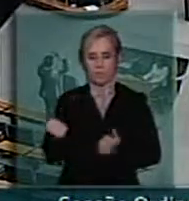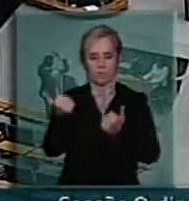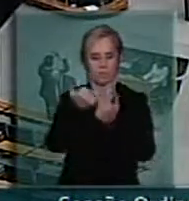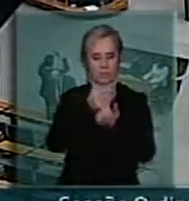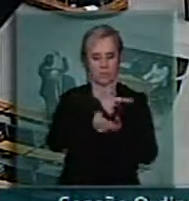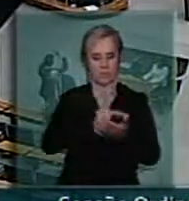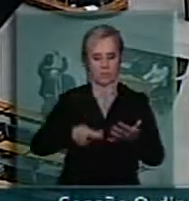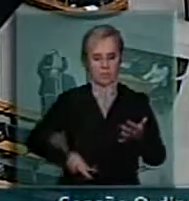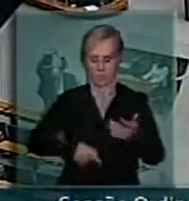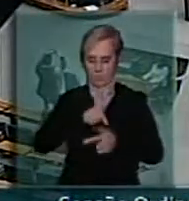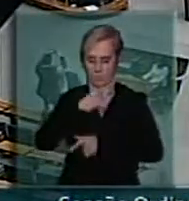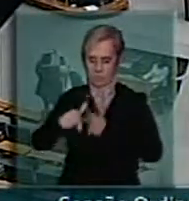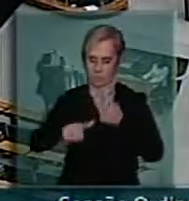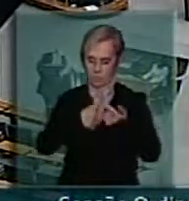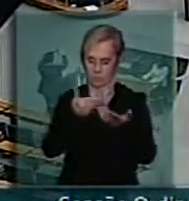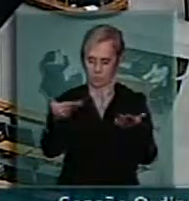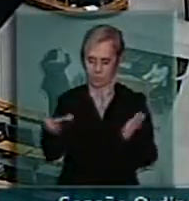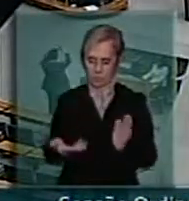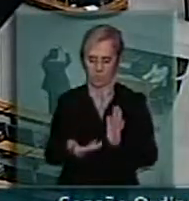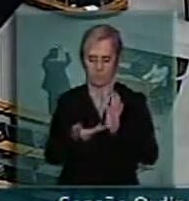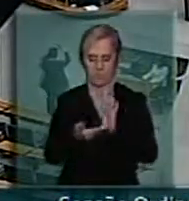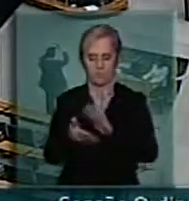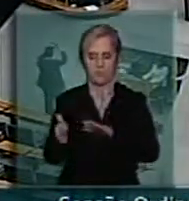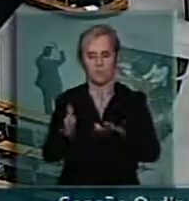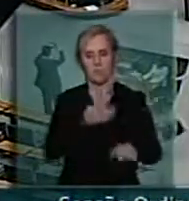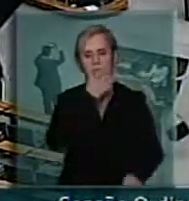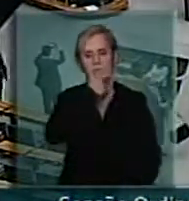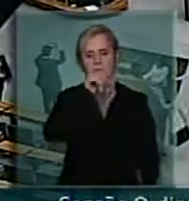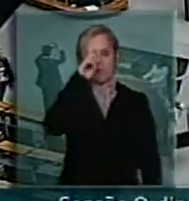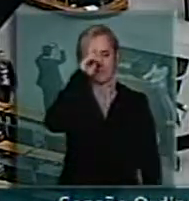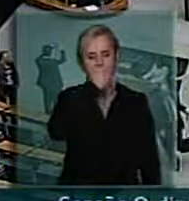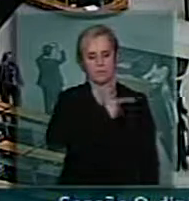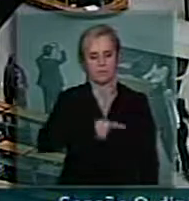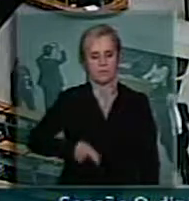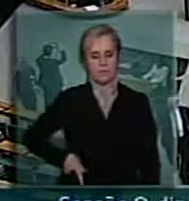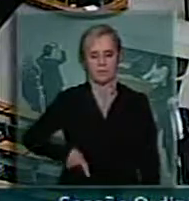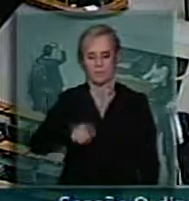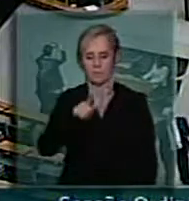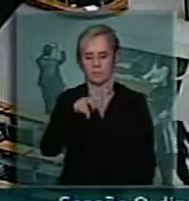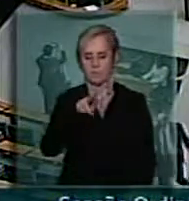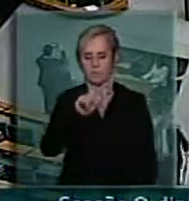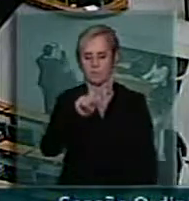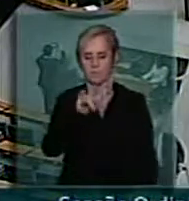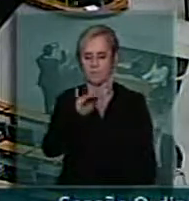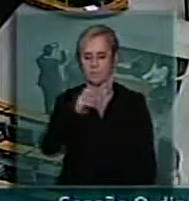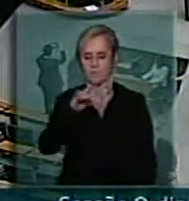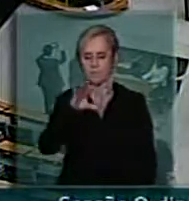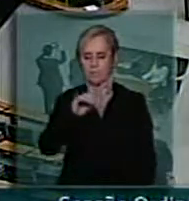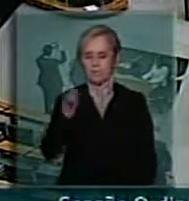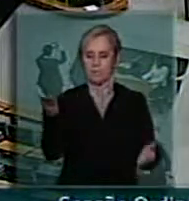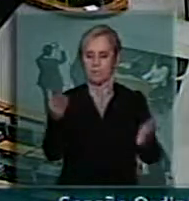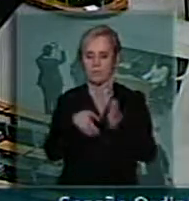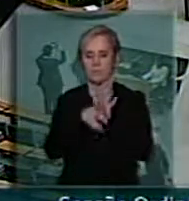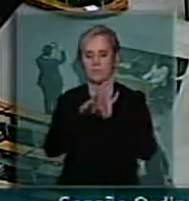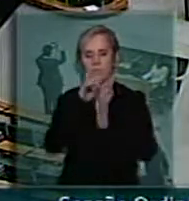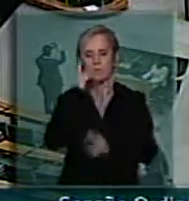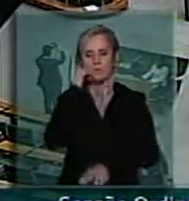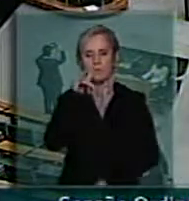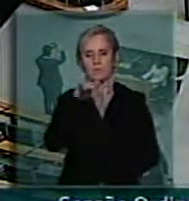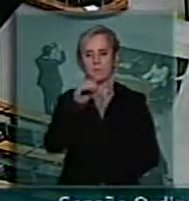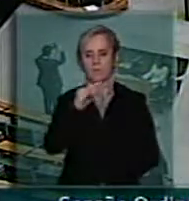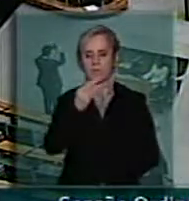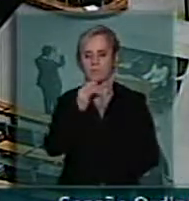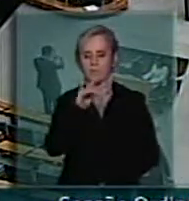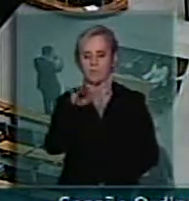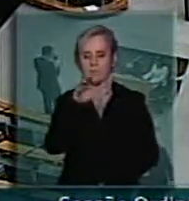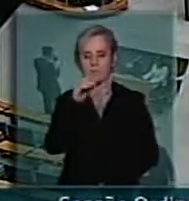Senhor presidente Luiz Fernando e agora Inocêncio, senhores parlamentares,